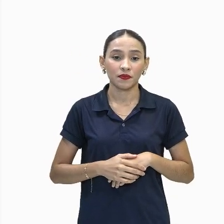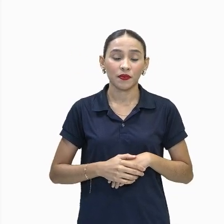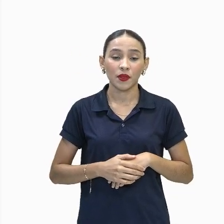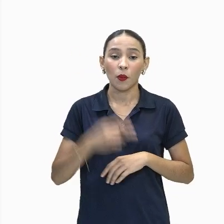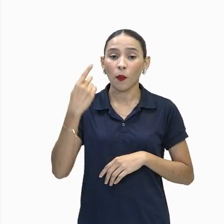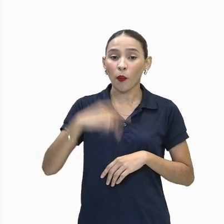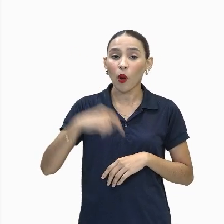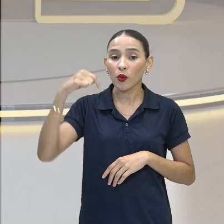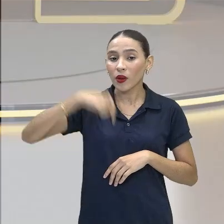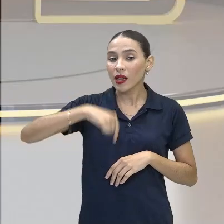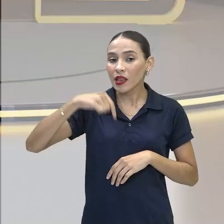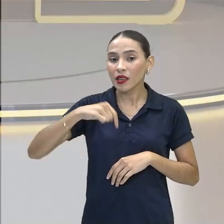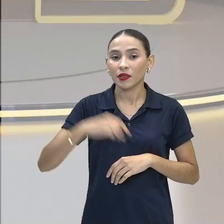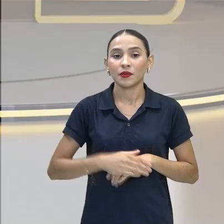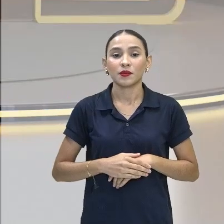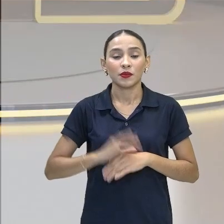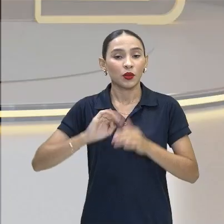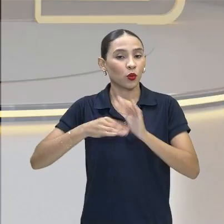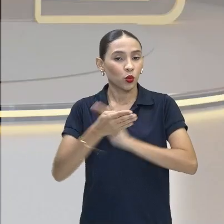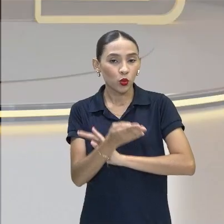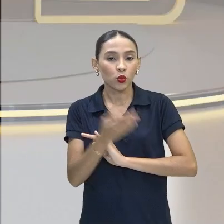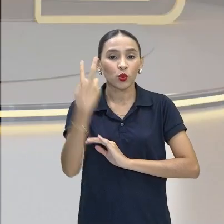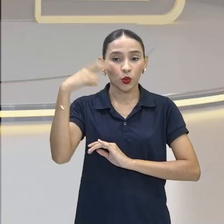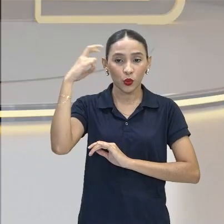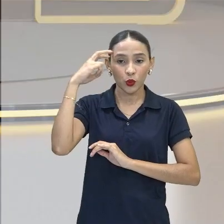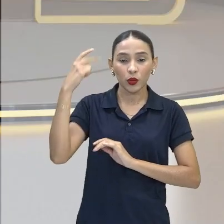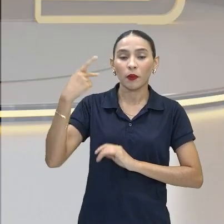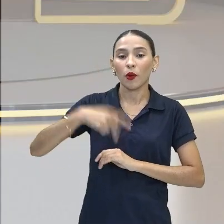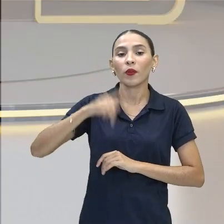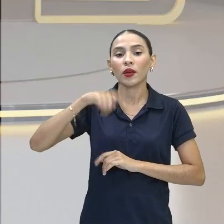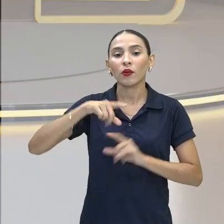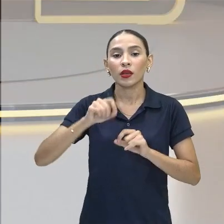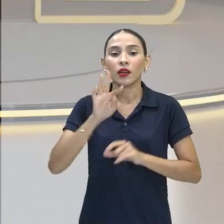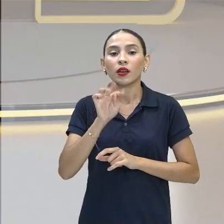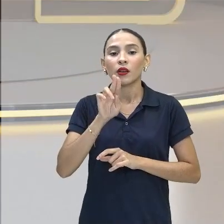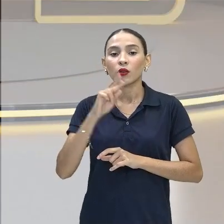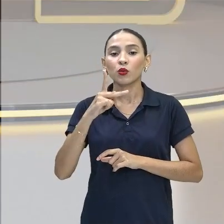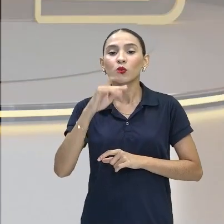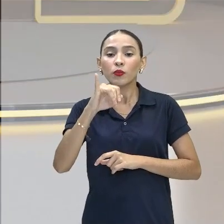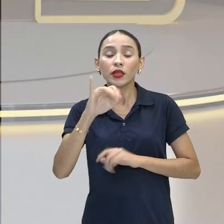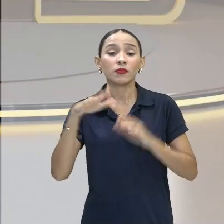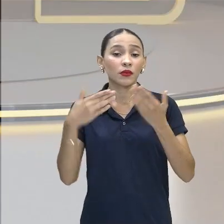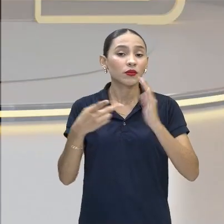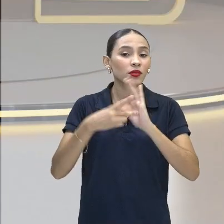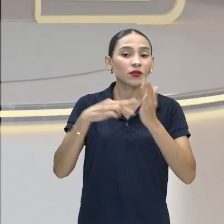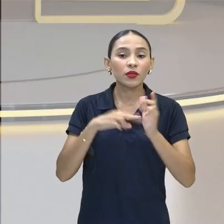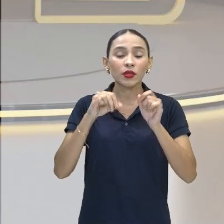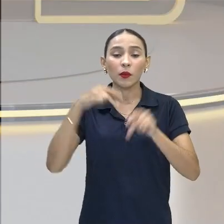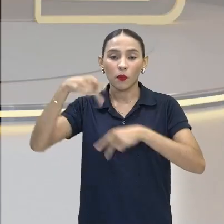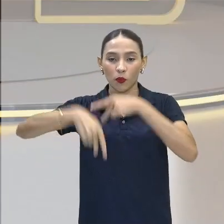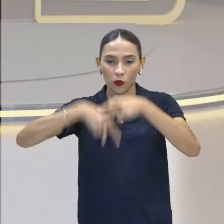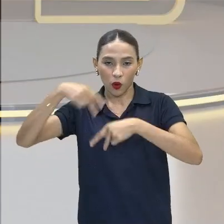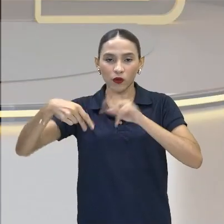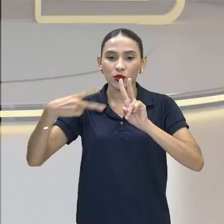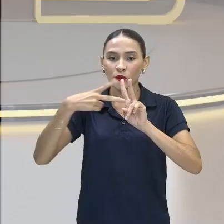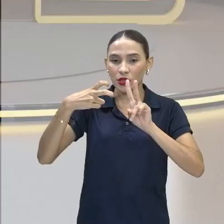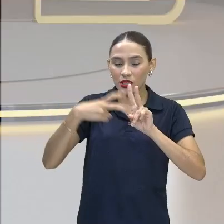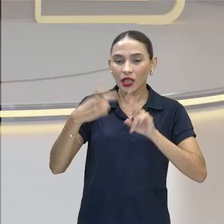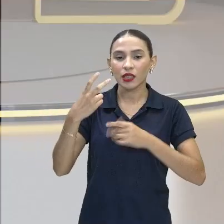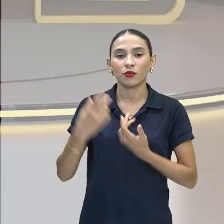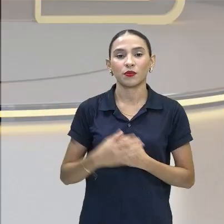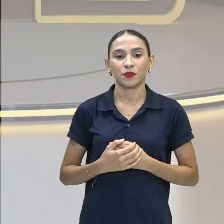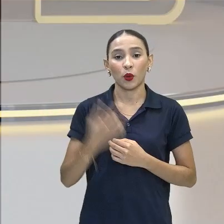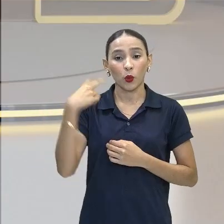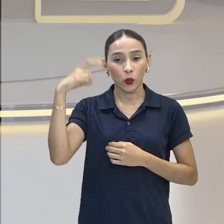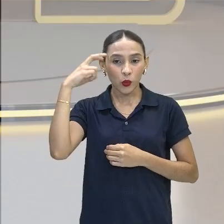vem do nosso costume, da nossa cultura, que é a questão do tupi, ou seja, dos povos indígenas, das culturas